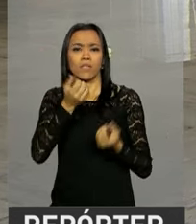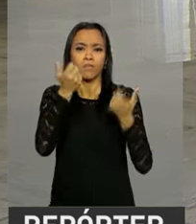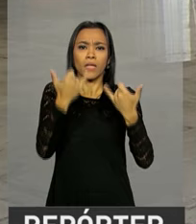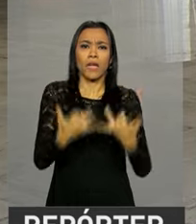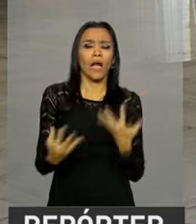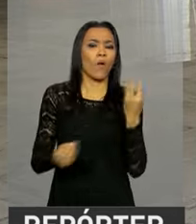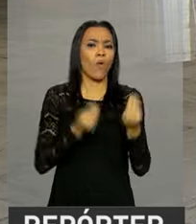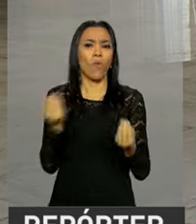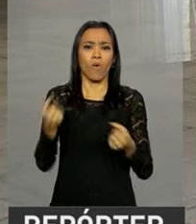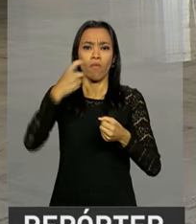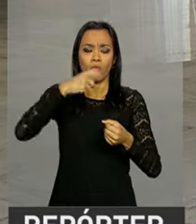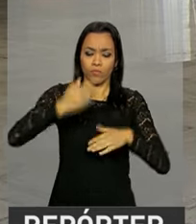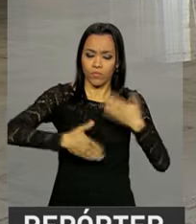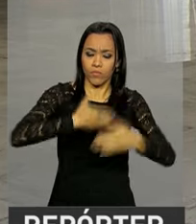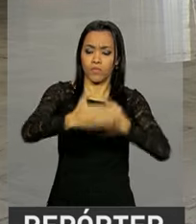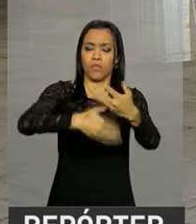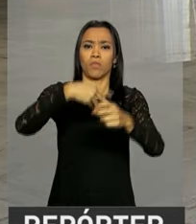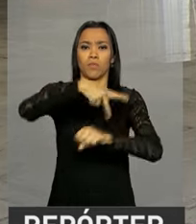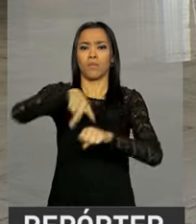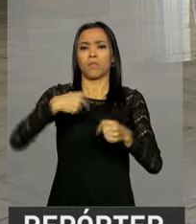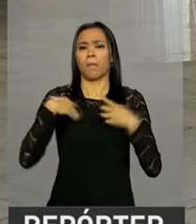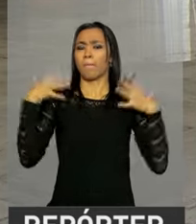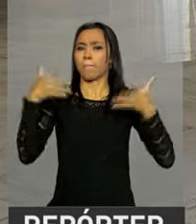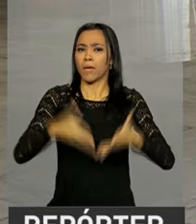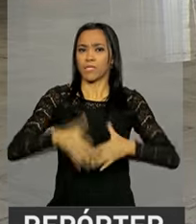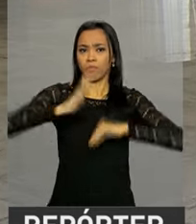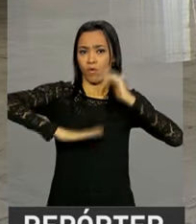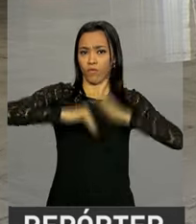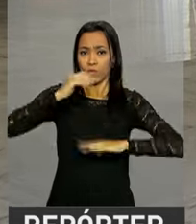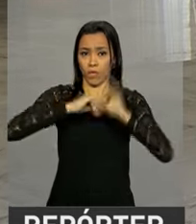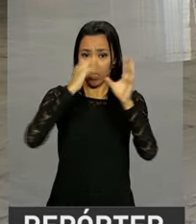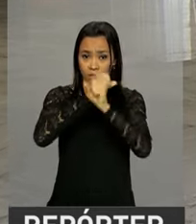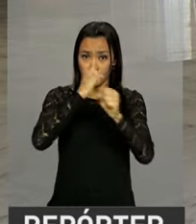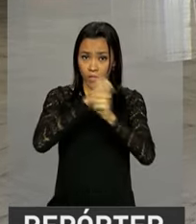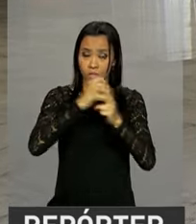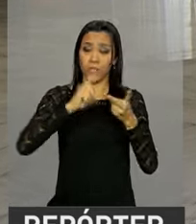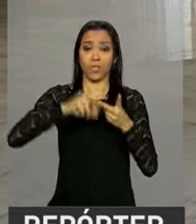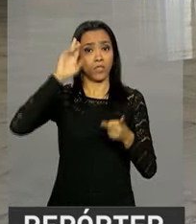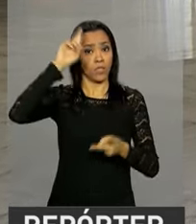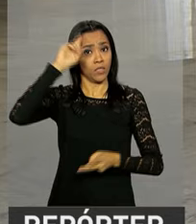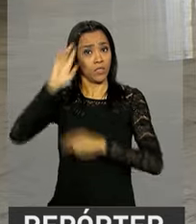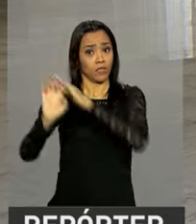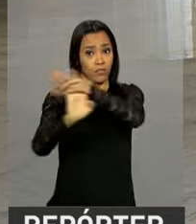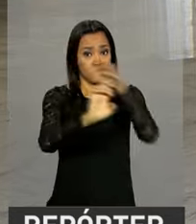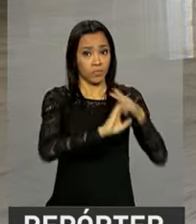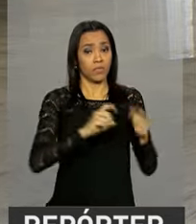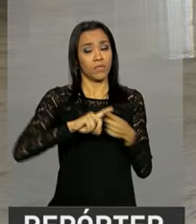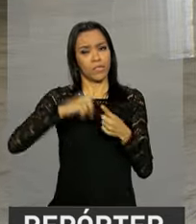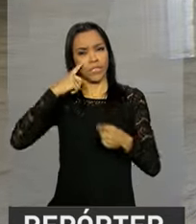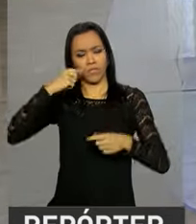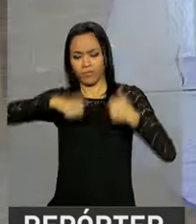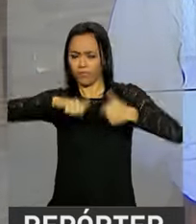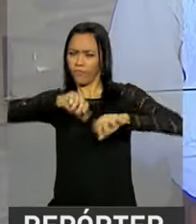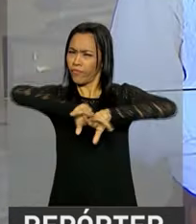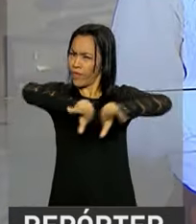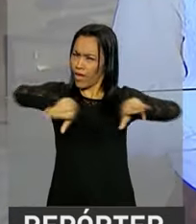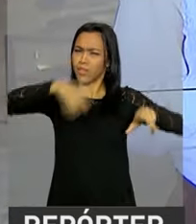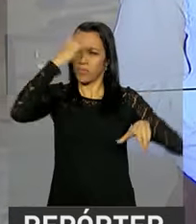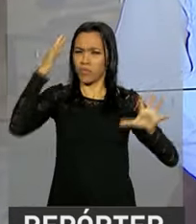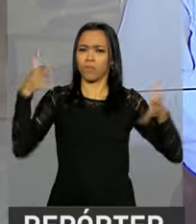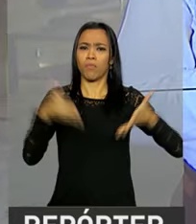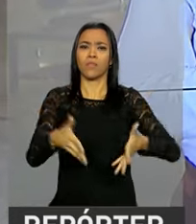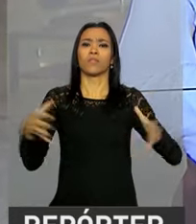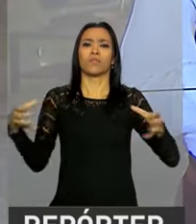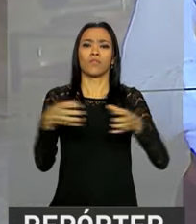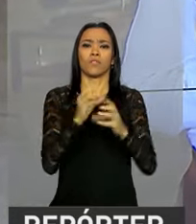país. Participam do encontro economistas, autoridades, investidores e analistas do mercado financeiro. É com você, José Luiz. Obrigado,